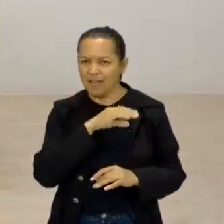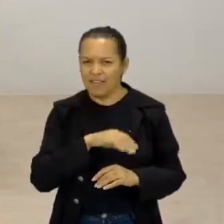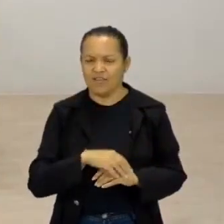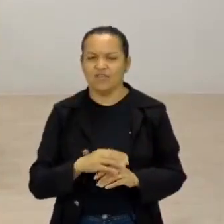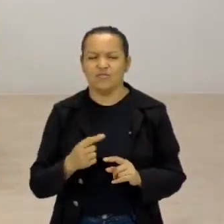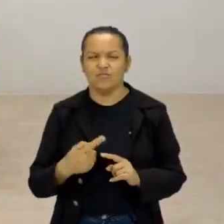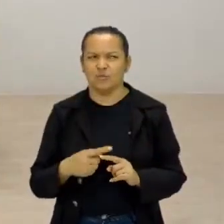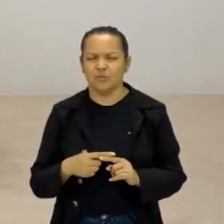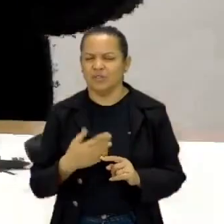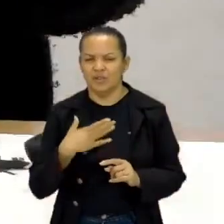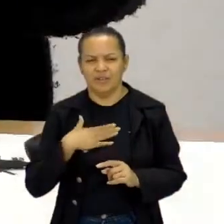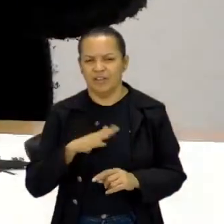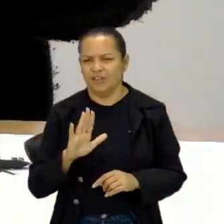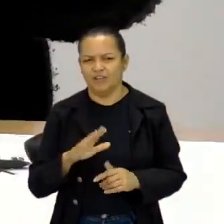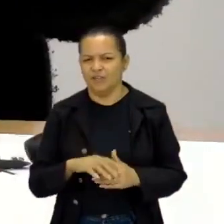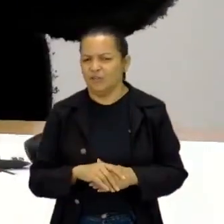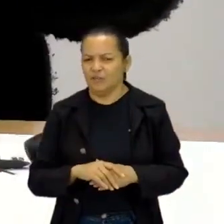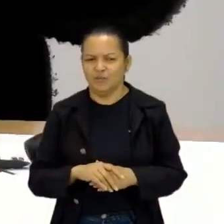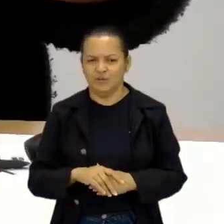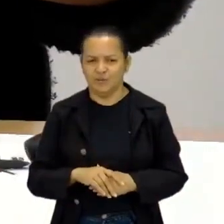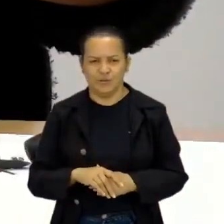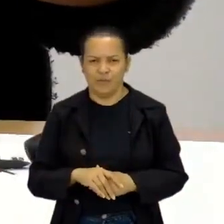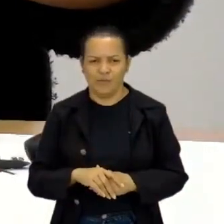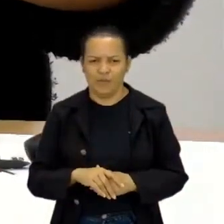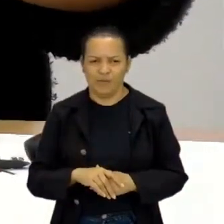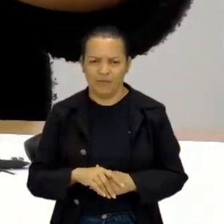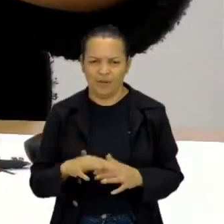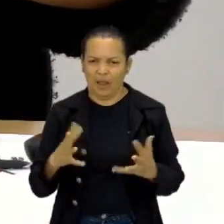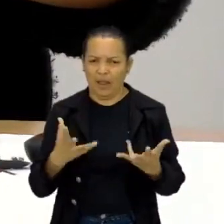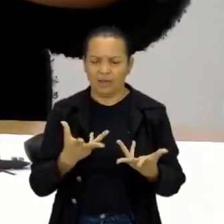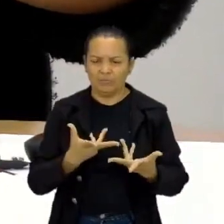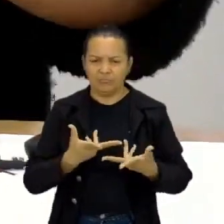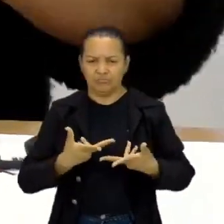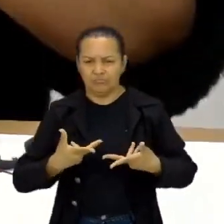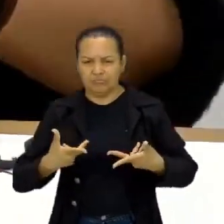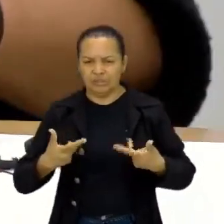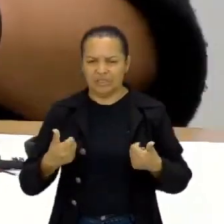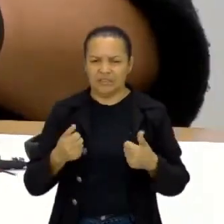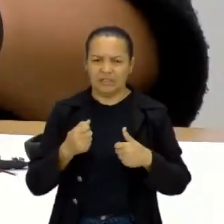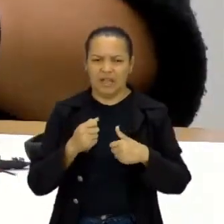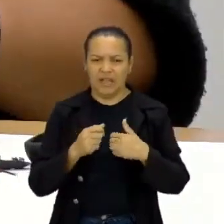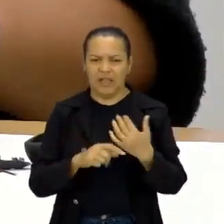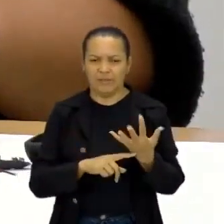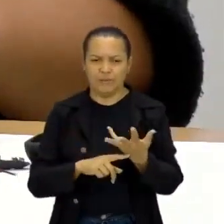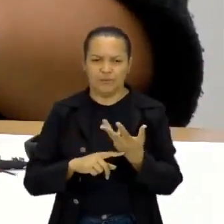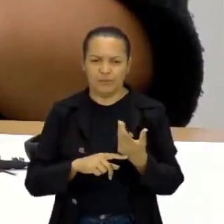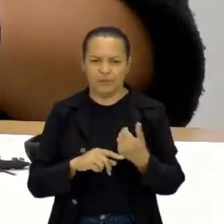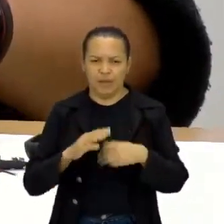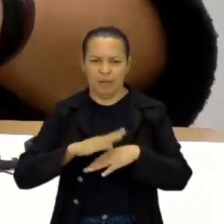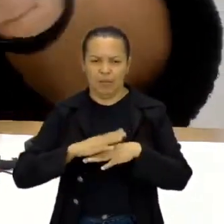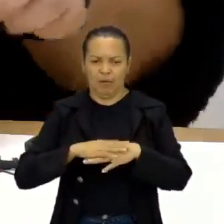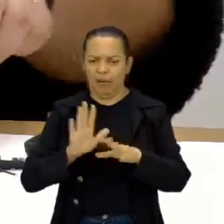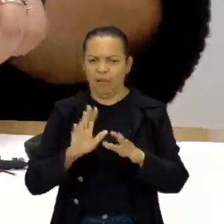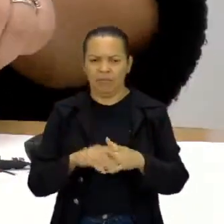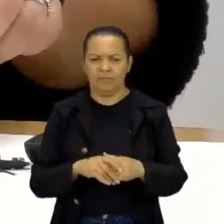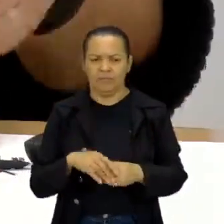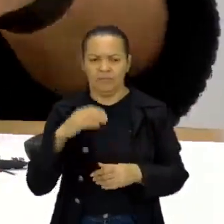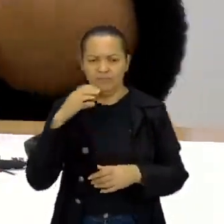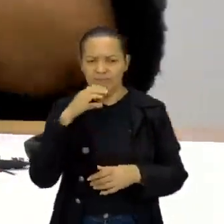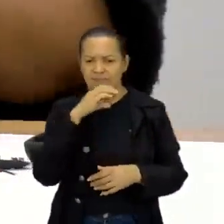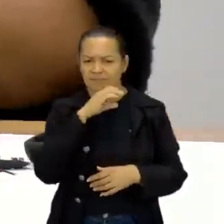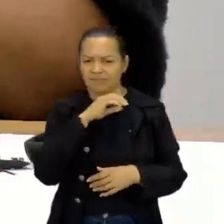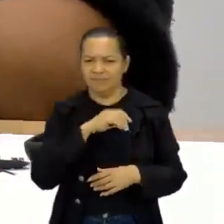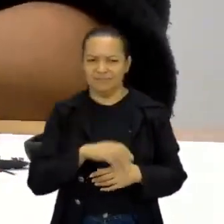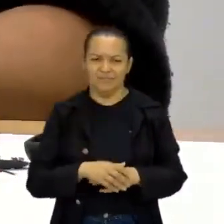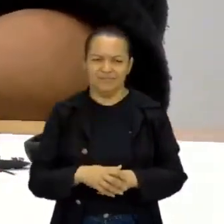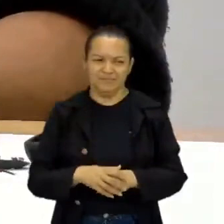gosto. Gente, eu não tenho a mínima habilidade manual com cola quente. E ela vai esperar secar pra colar o negócio. Não, vai. eu vou